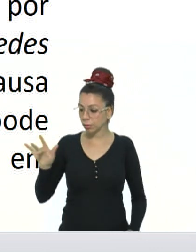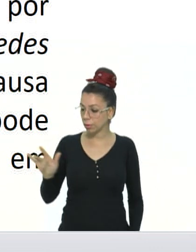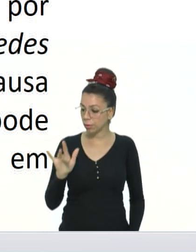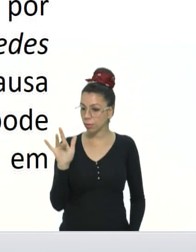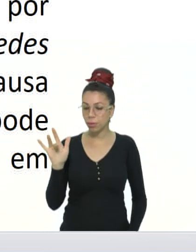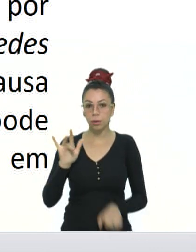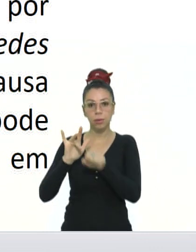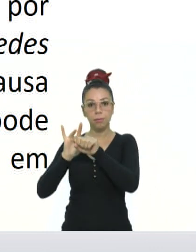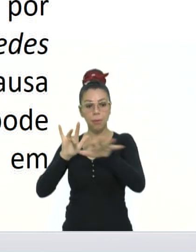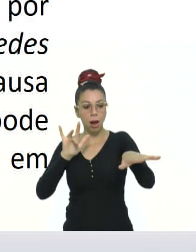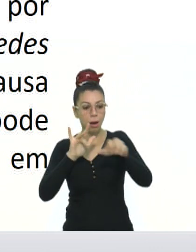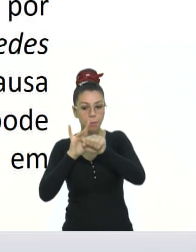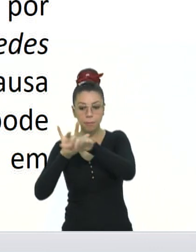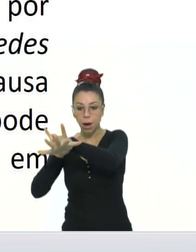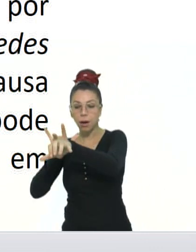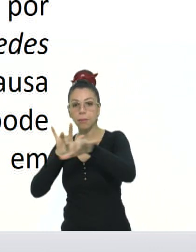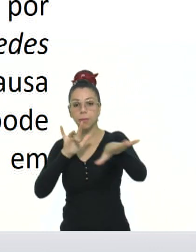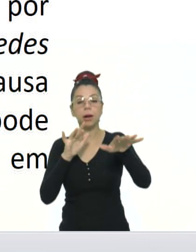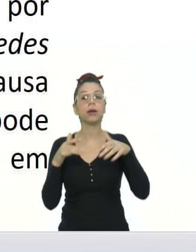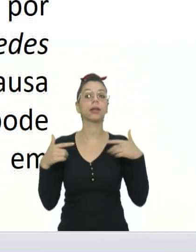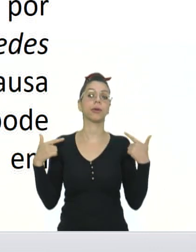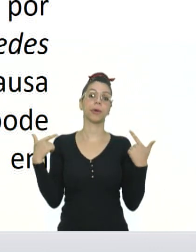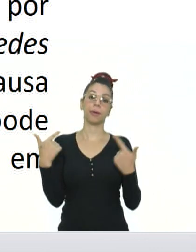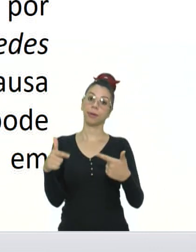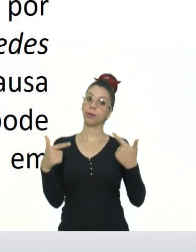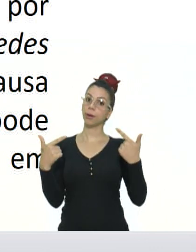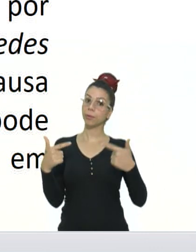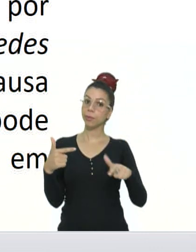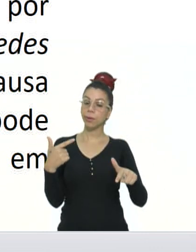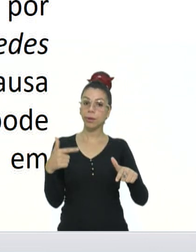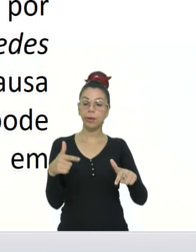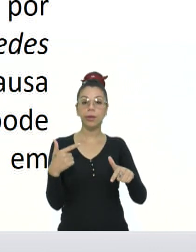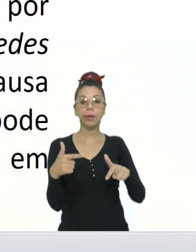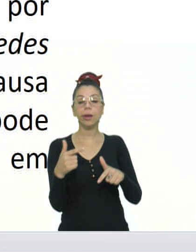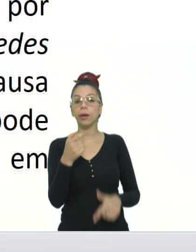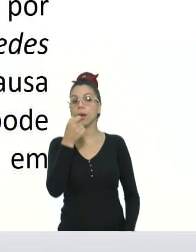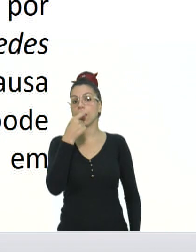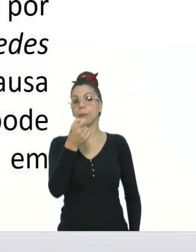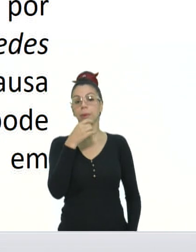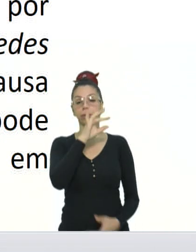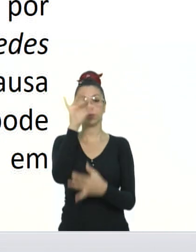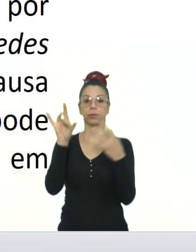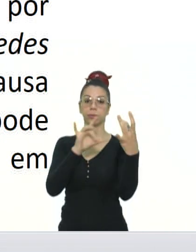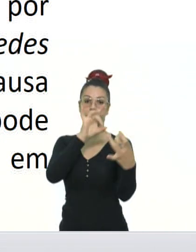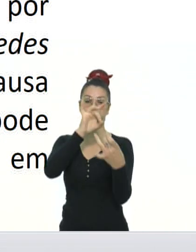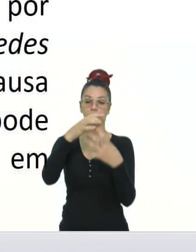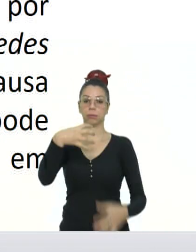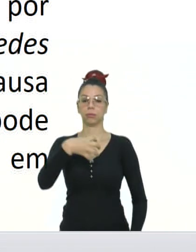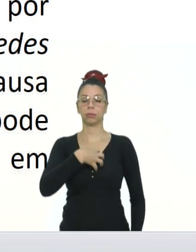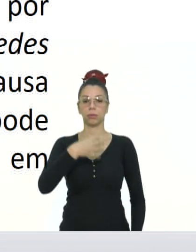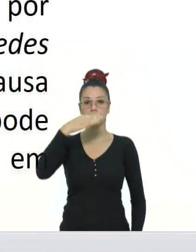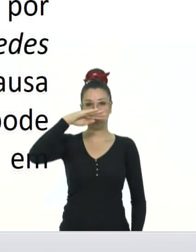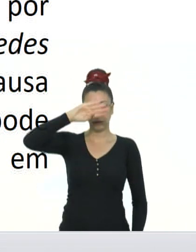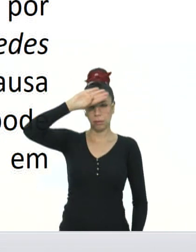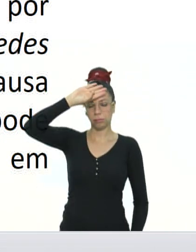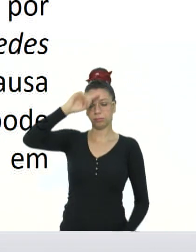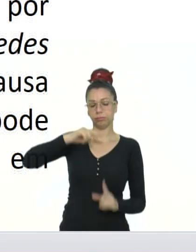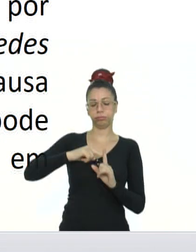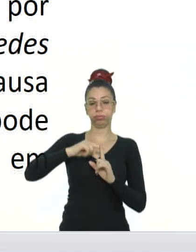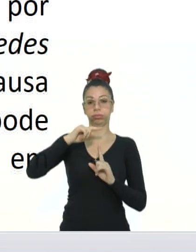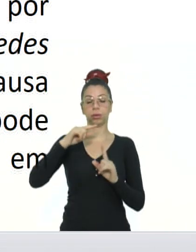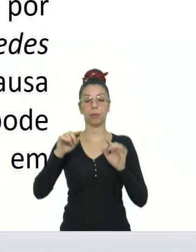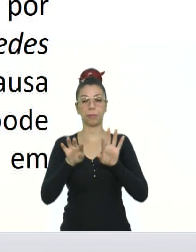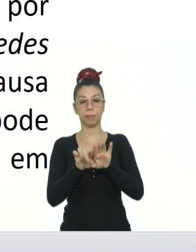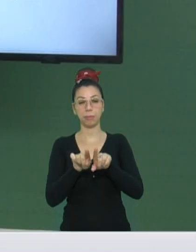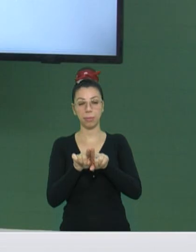Aedes aegypti. Ela não tem tratamento específico. Causa sintomas como febre alta, dores no